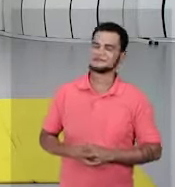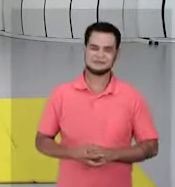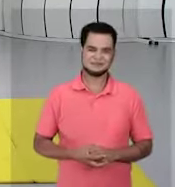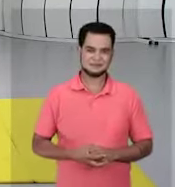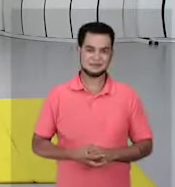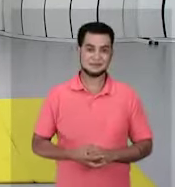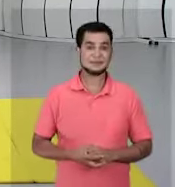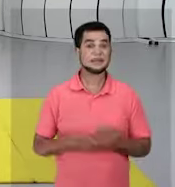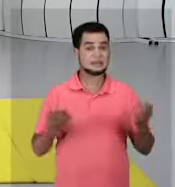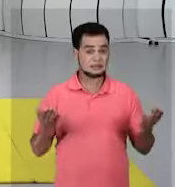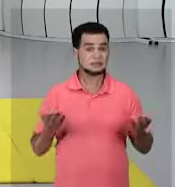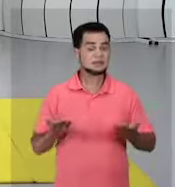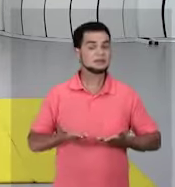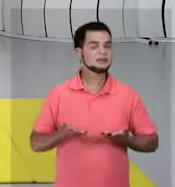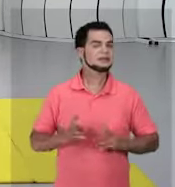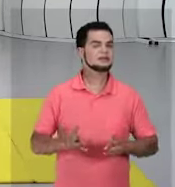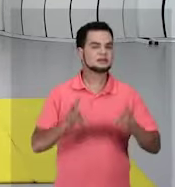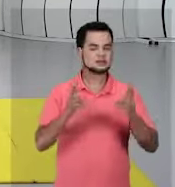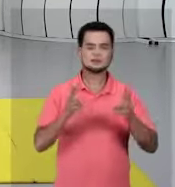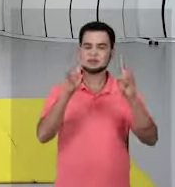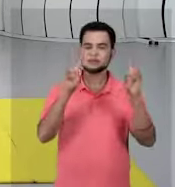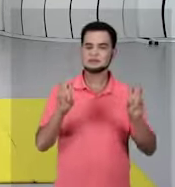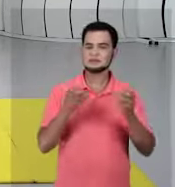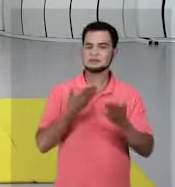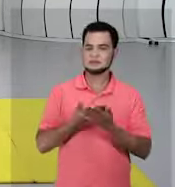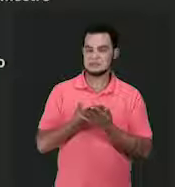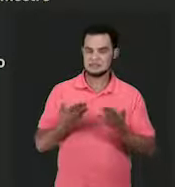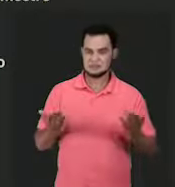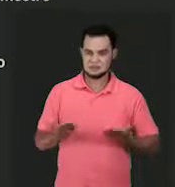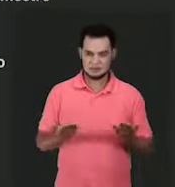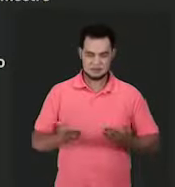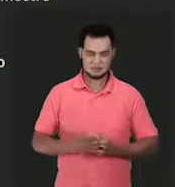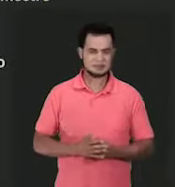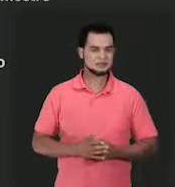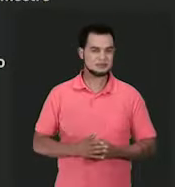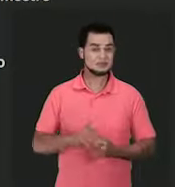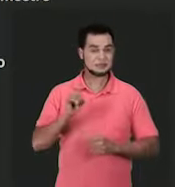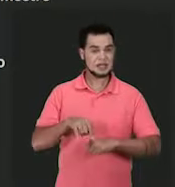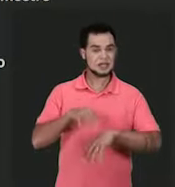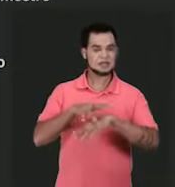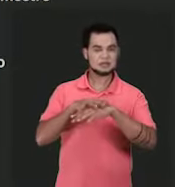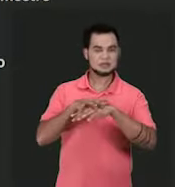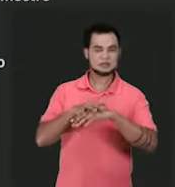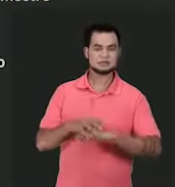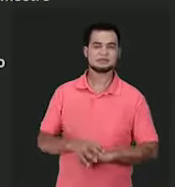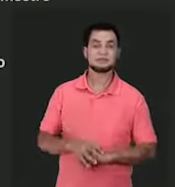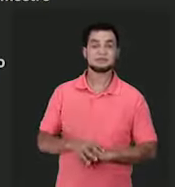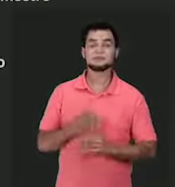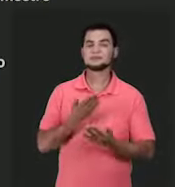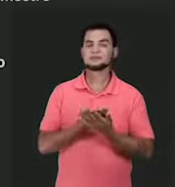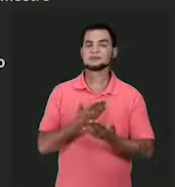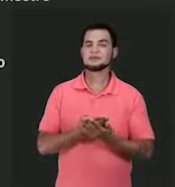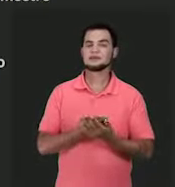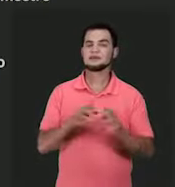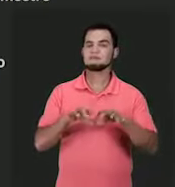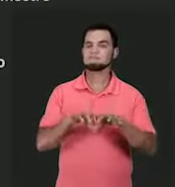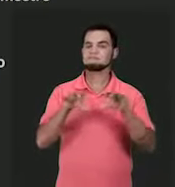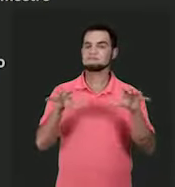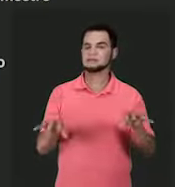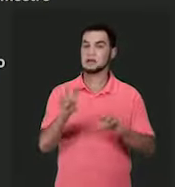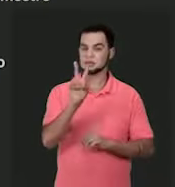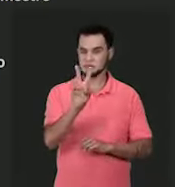Bom, para dar continuidade então, o tema da nossa aula de hoje é doenças. Essa aula foi dividida em duas partes, tá?